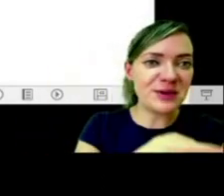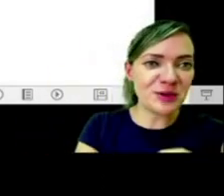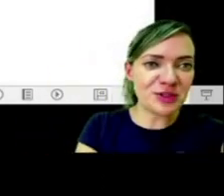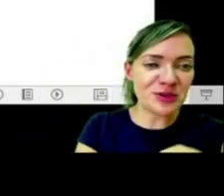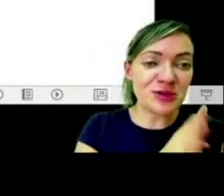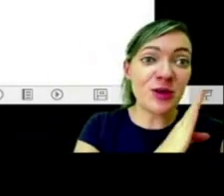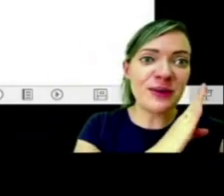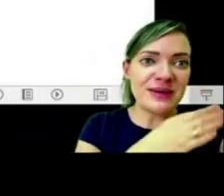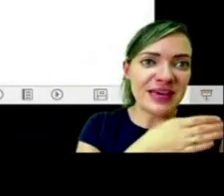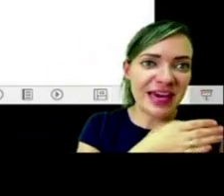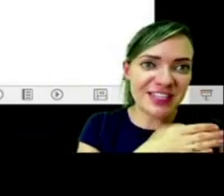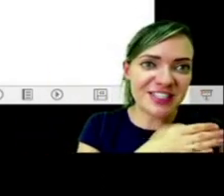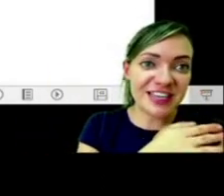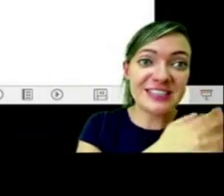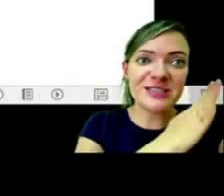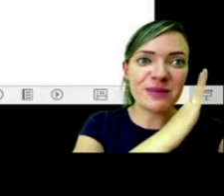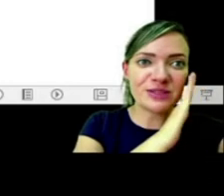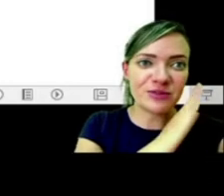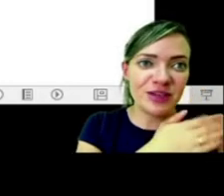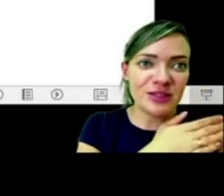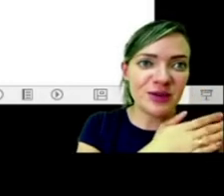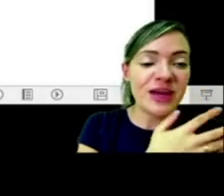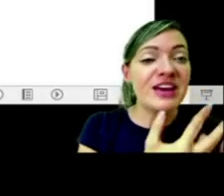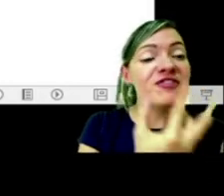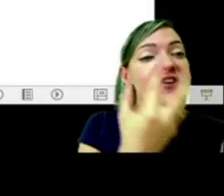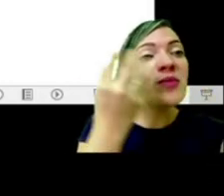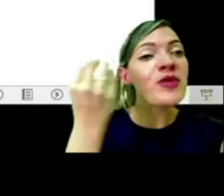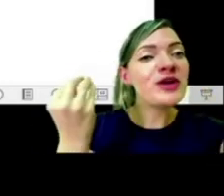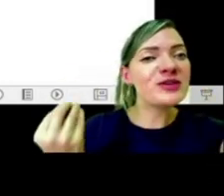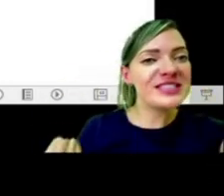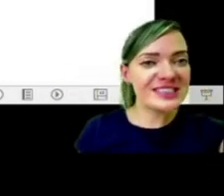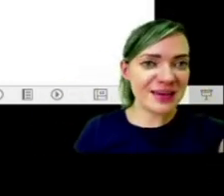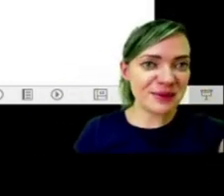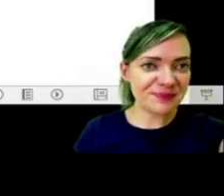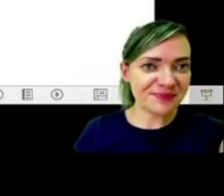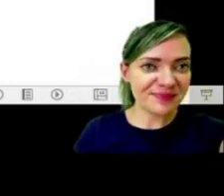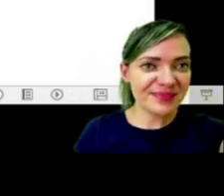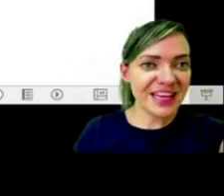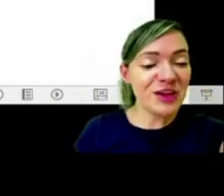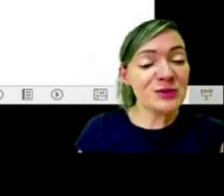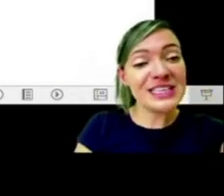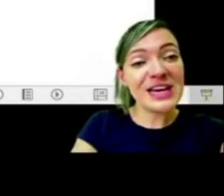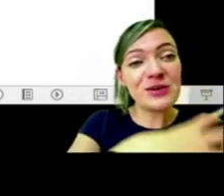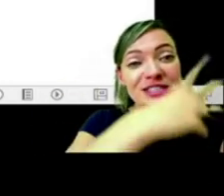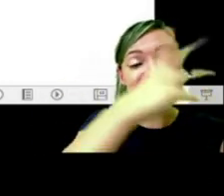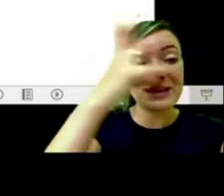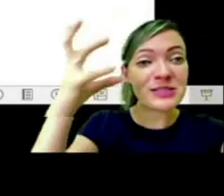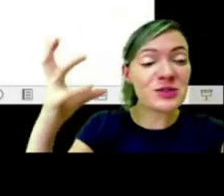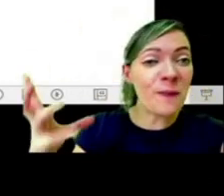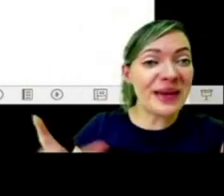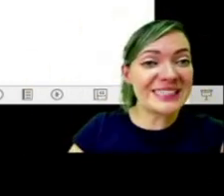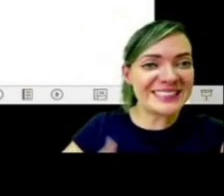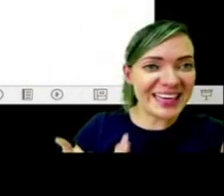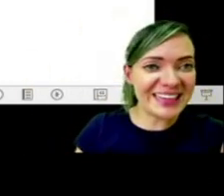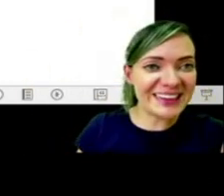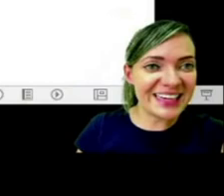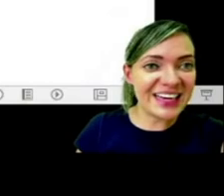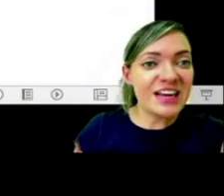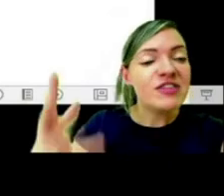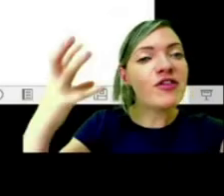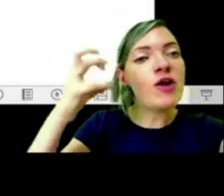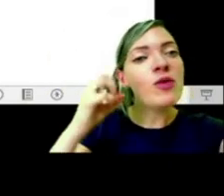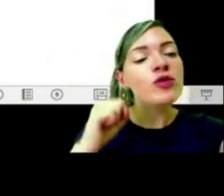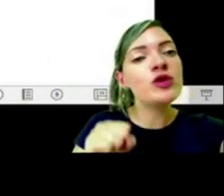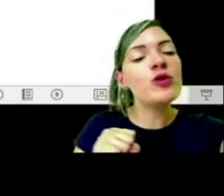fatores abióticos do ambiente, nesse espaço físico, formam um ecossistema. Os ecossistemas do